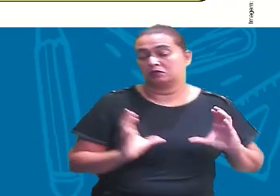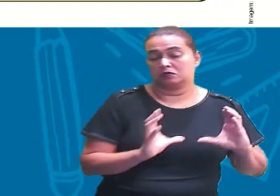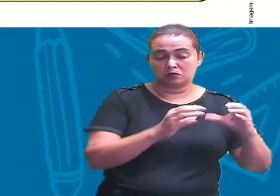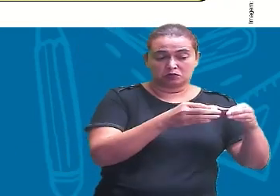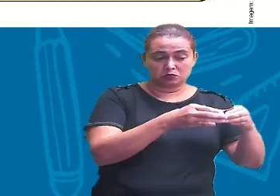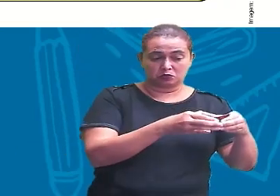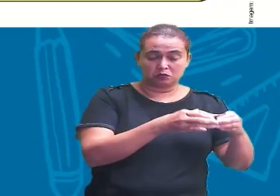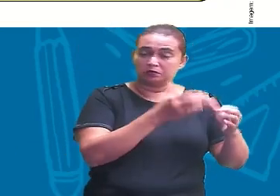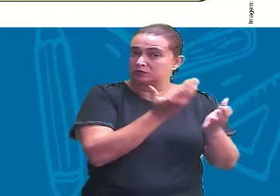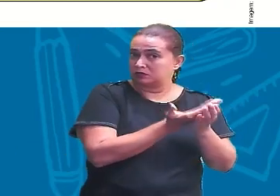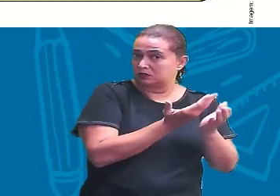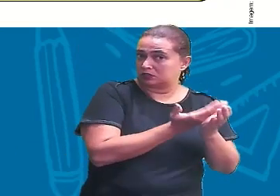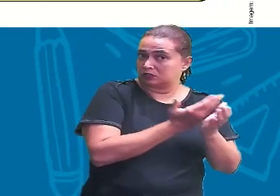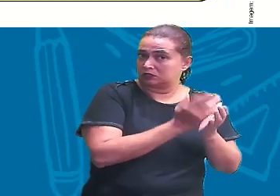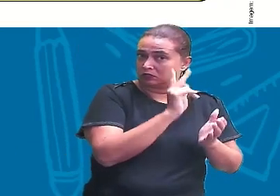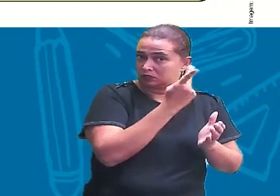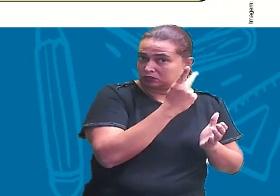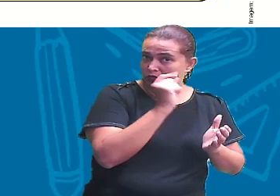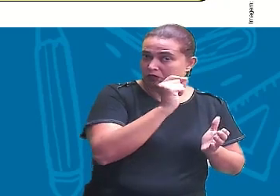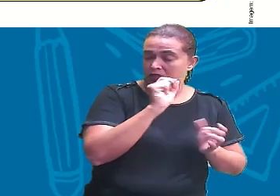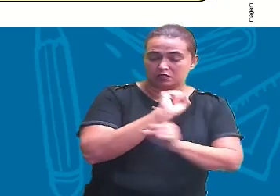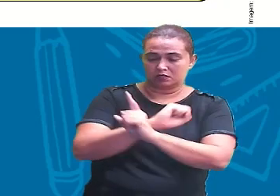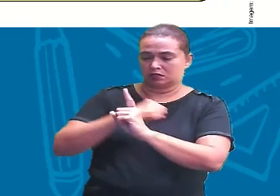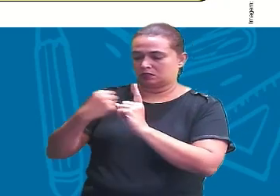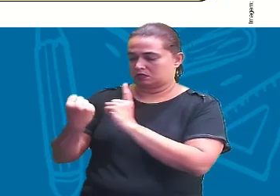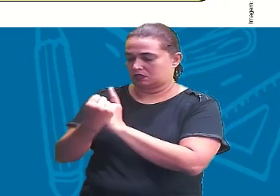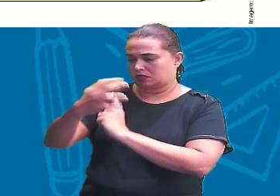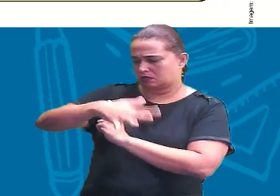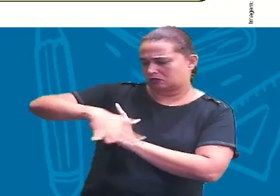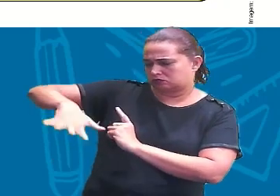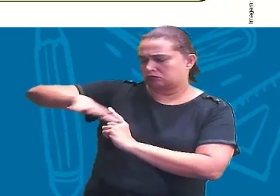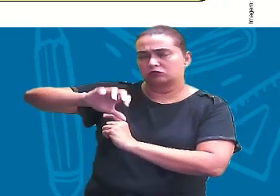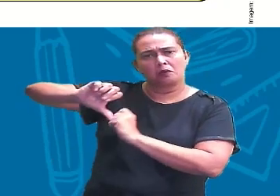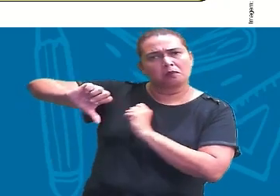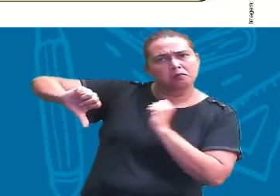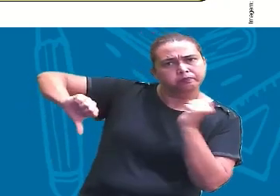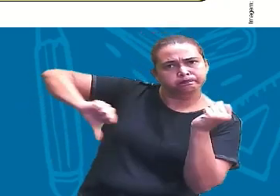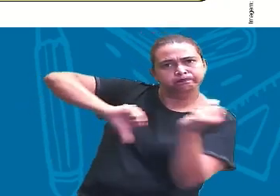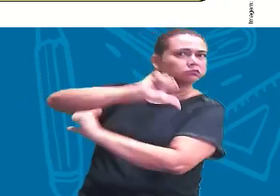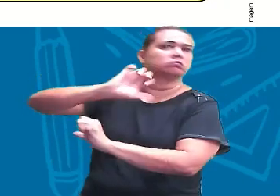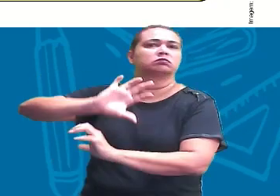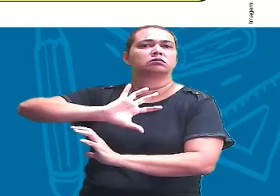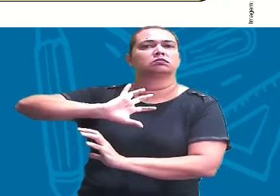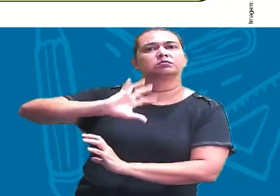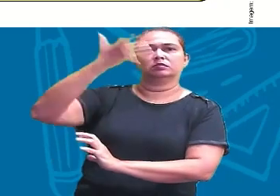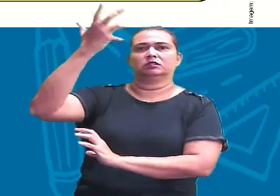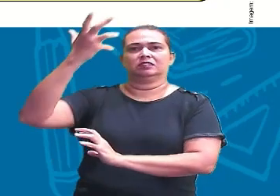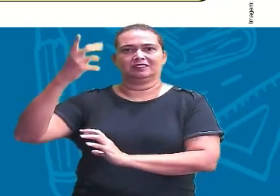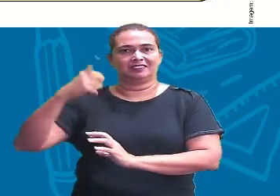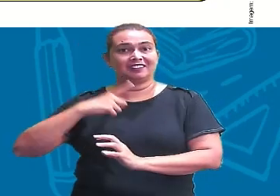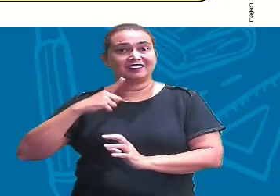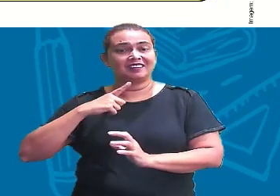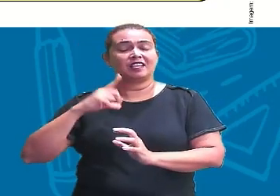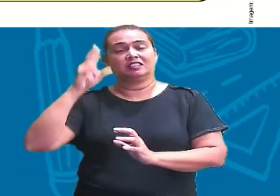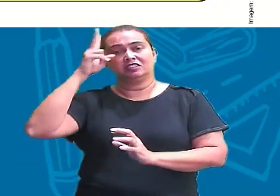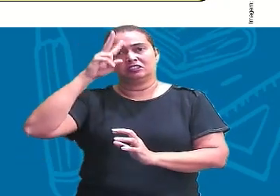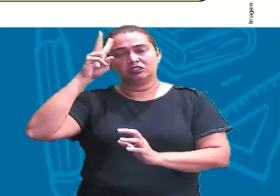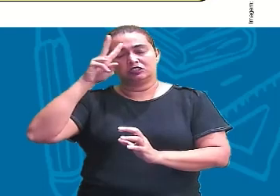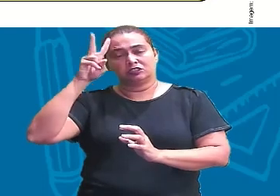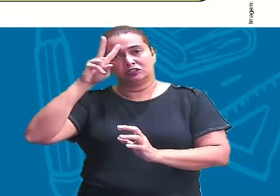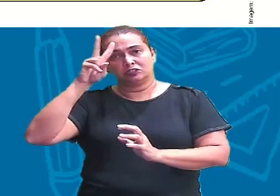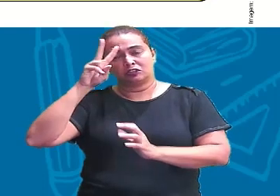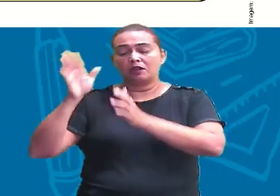transformação total na sociedade, certo? Então aconteceram algumas revoluções na história e essas revoluções